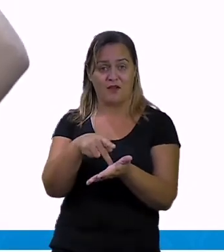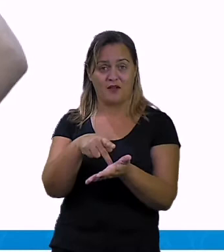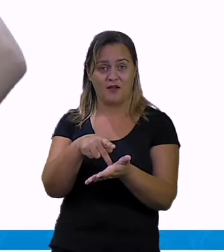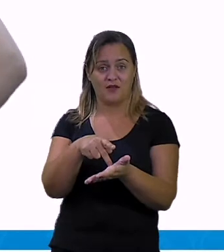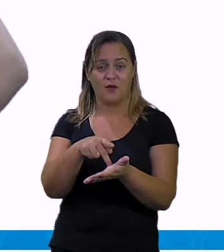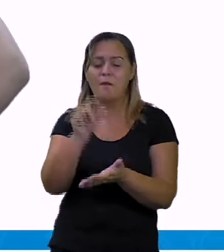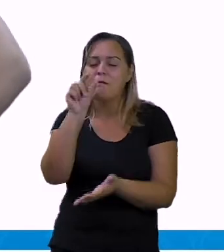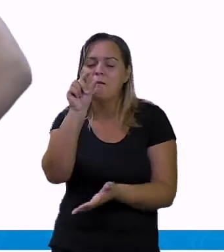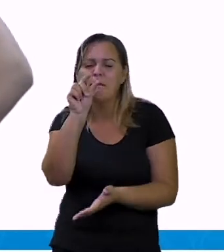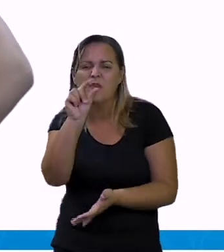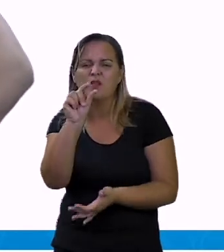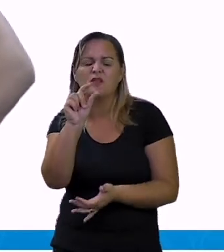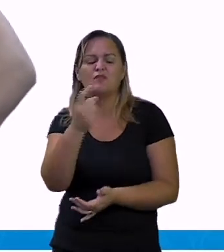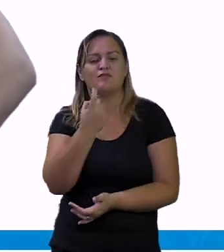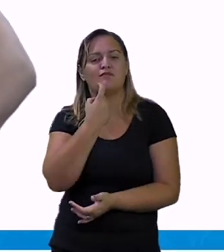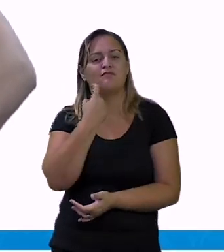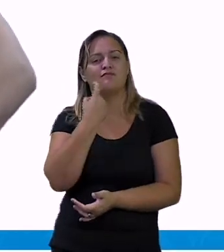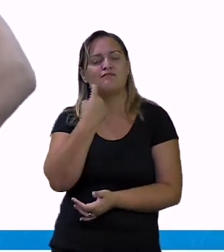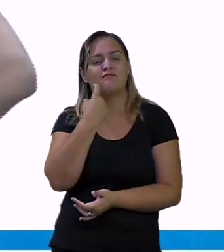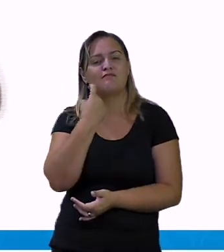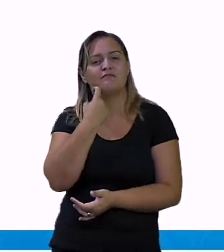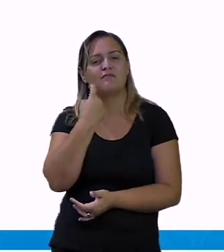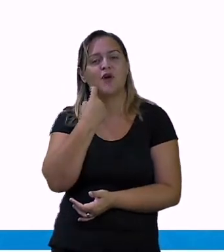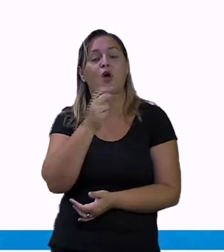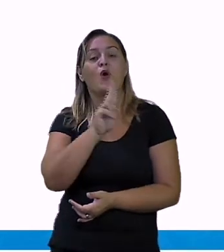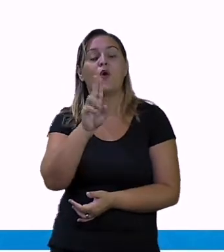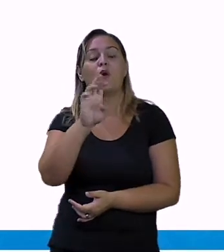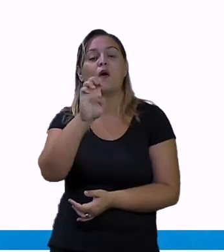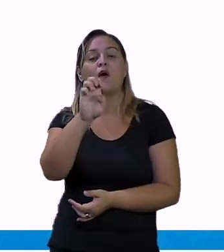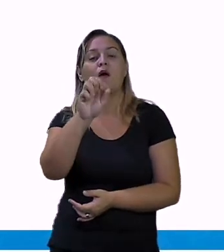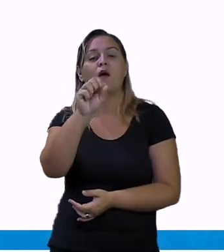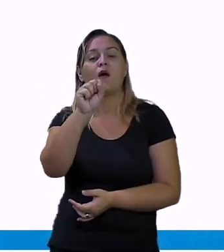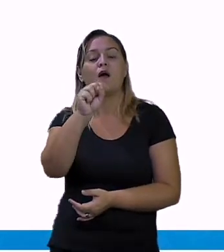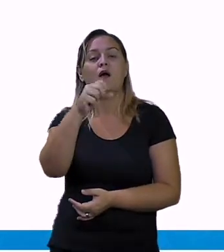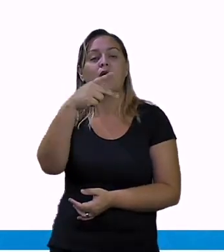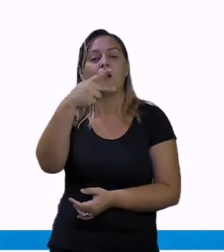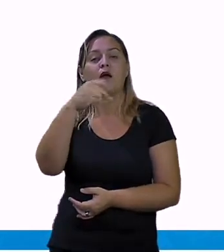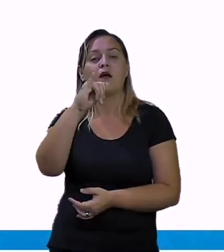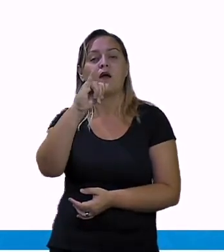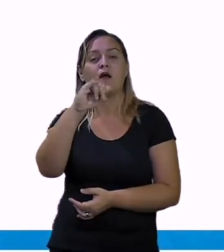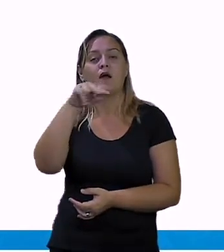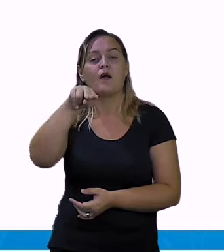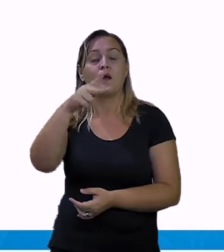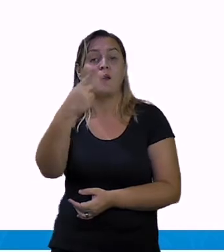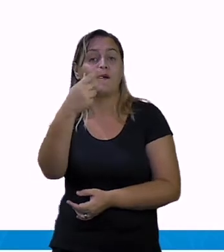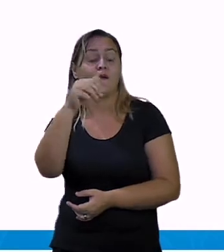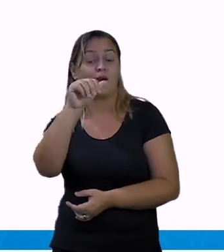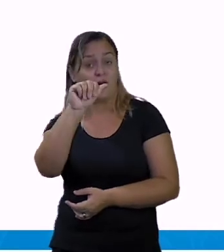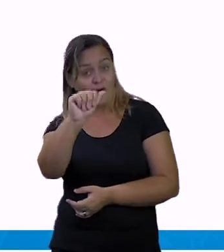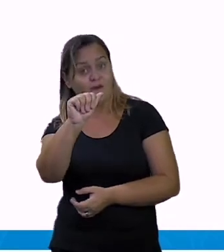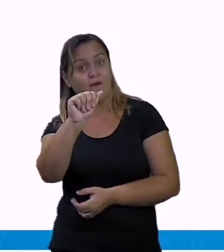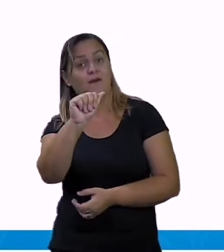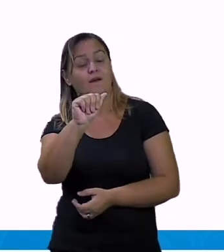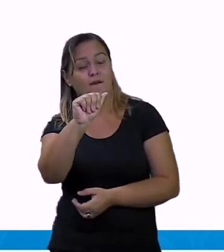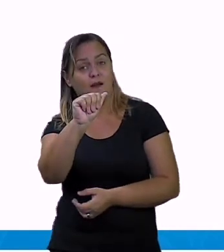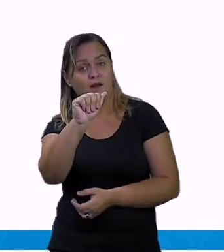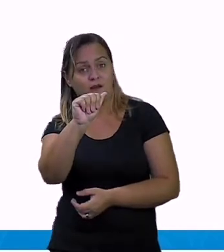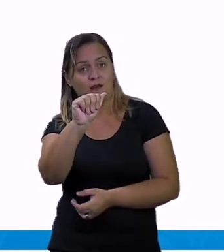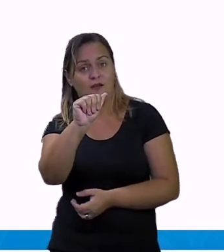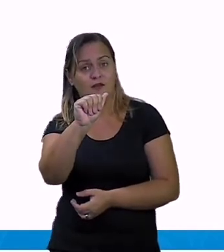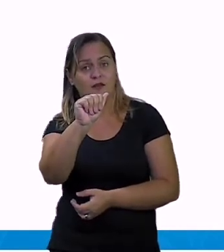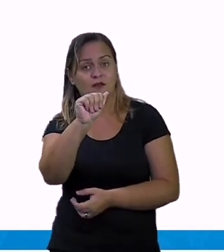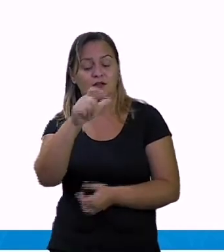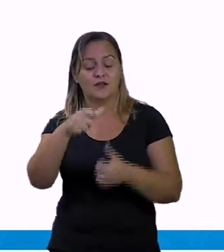Então, as espinhas, elas estão conectadas à coluna vertebral, que também é chamada